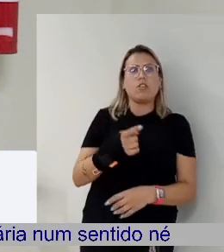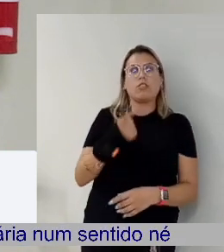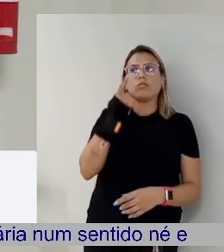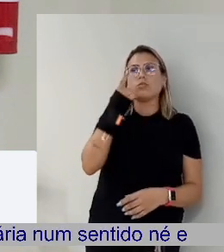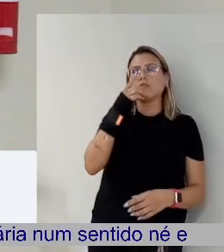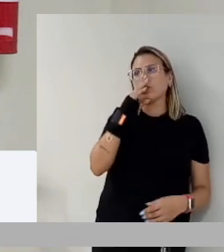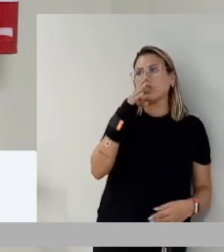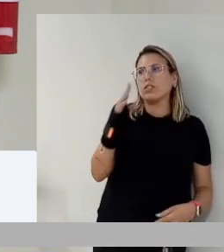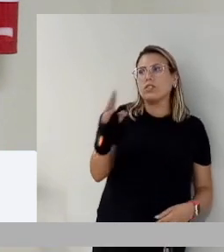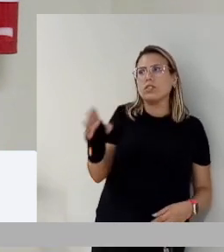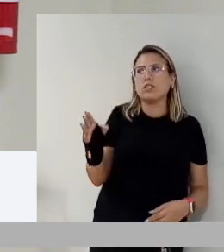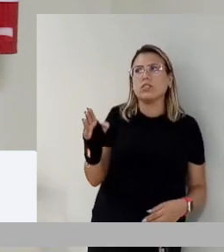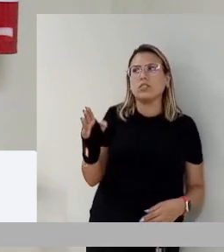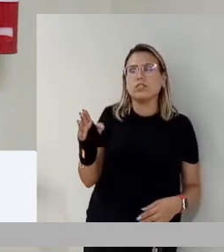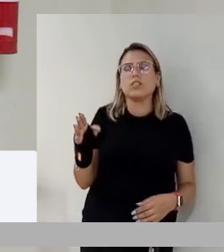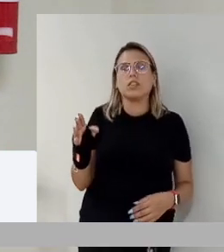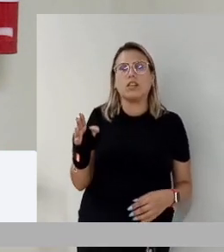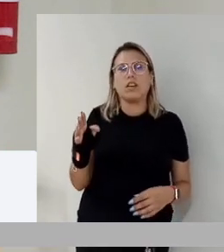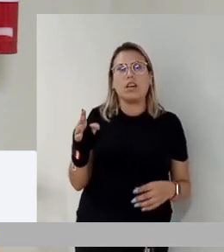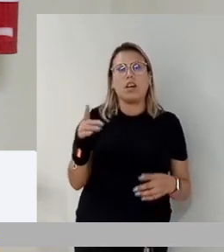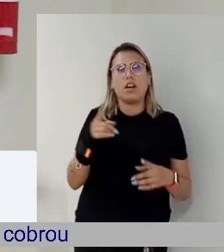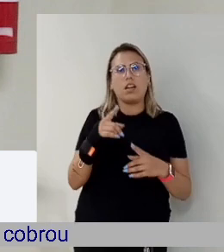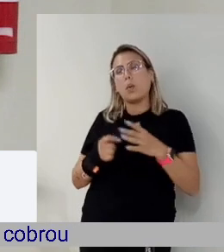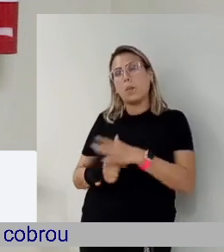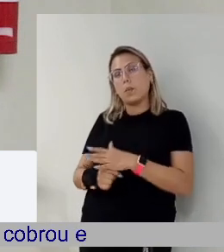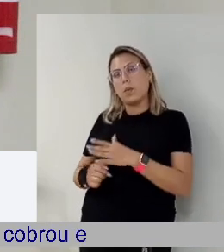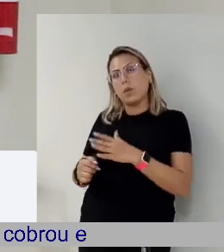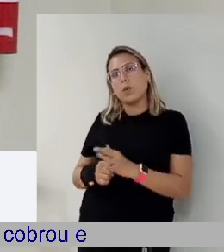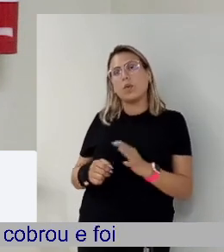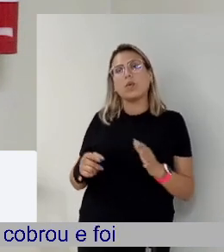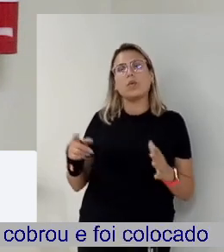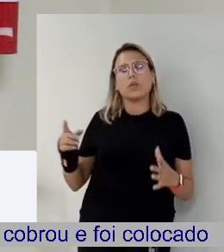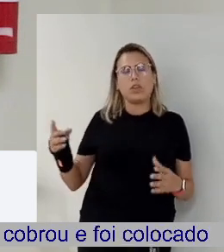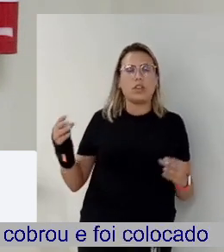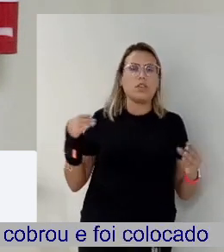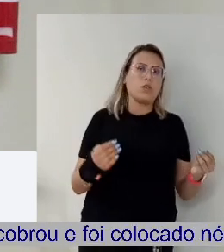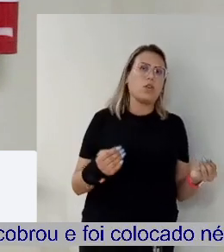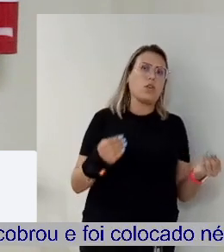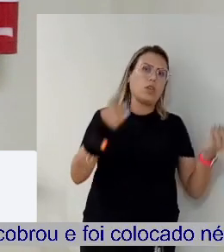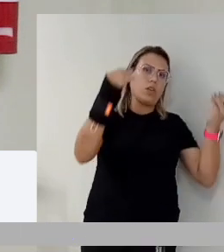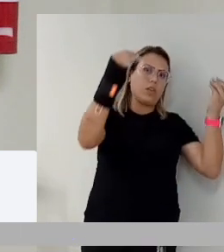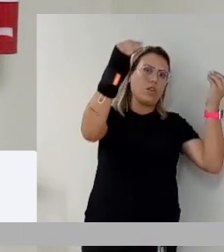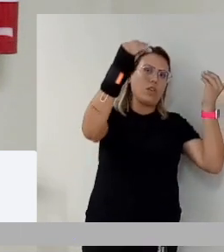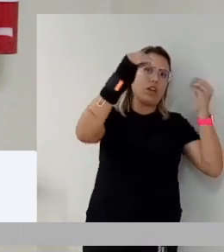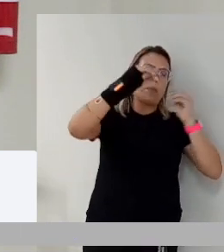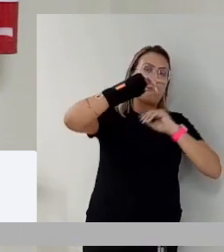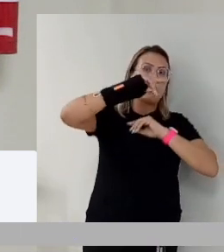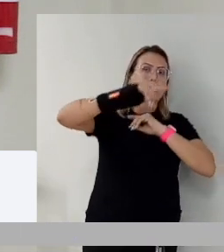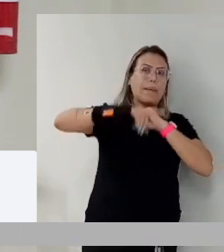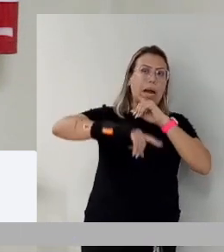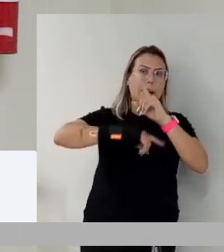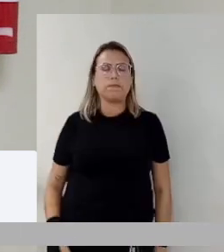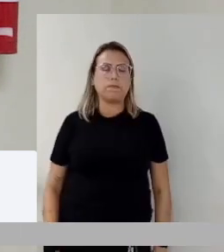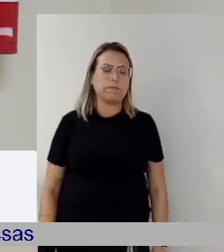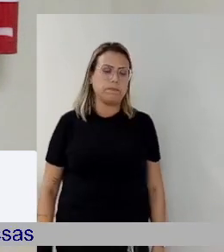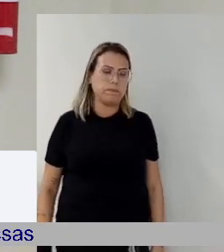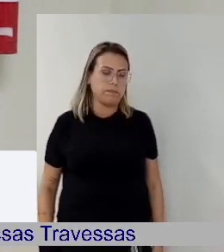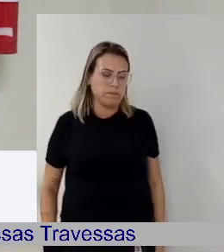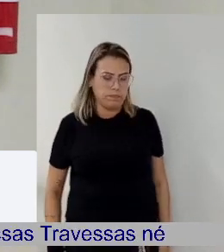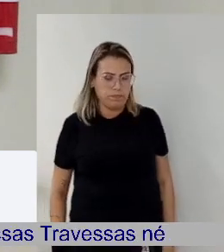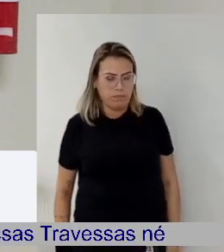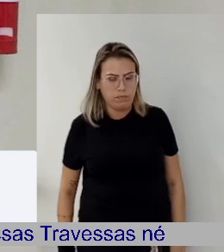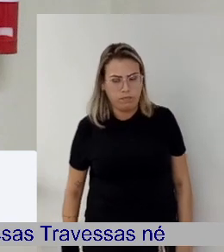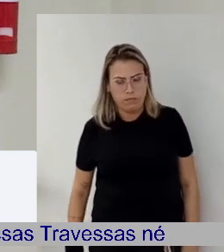ele teve essa preocupação a gente cobrou e foi colocado né acrescentado essas luminares nessa essas Travessas